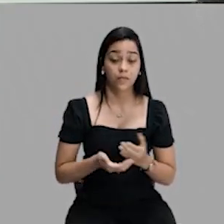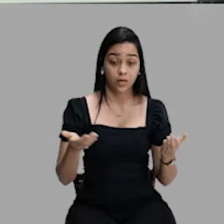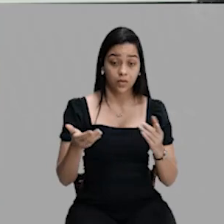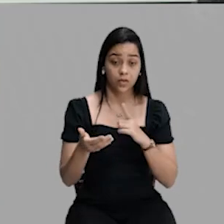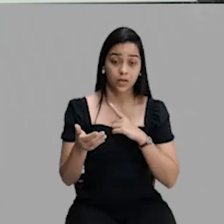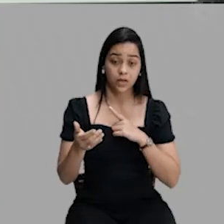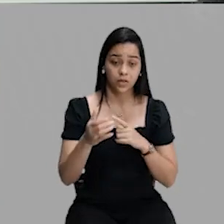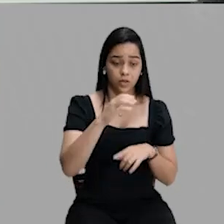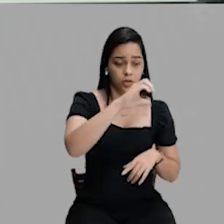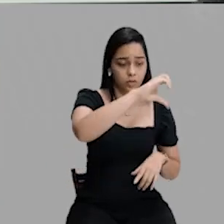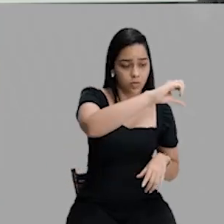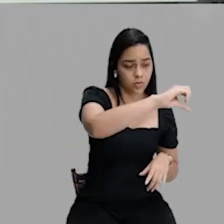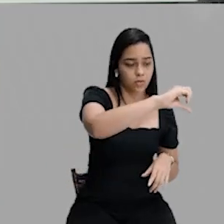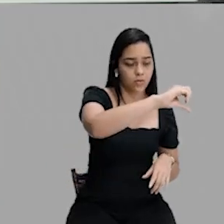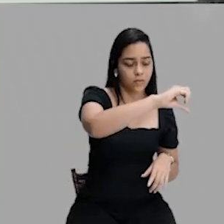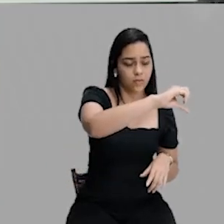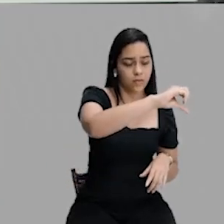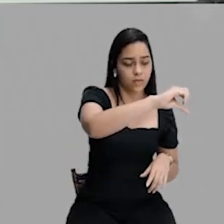vamos ter 9